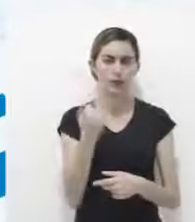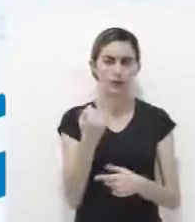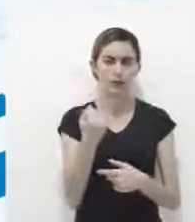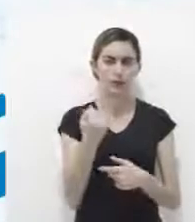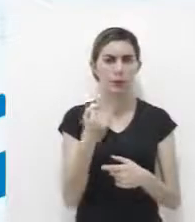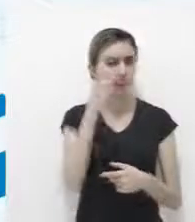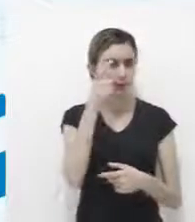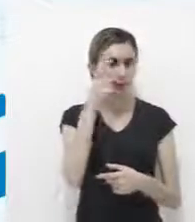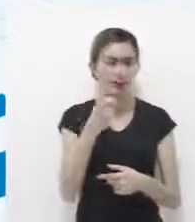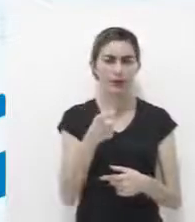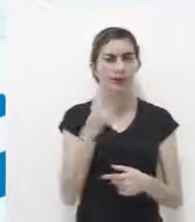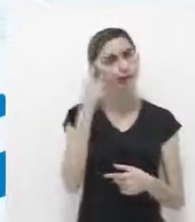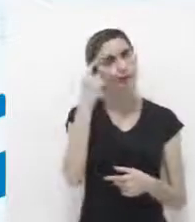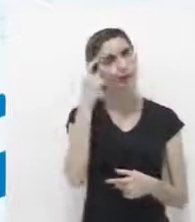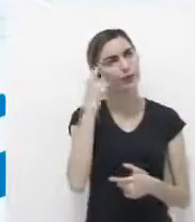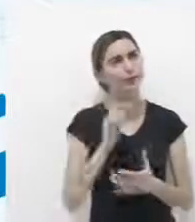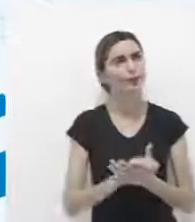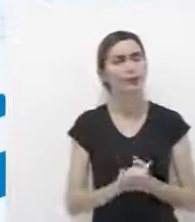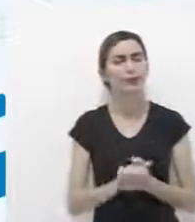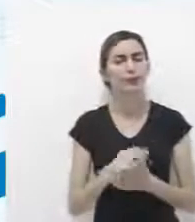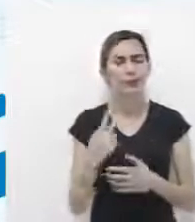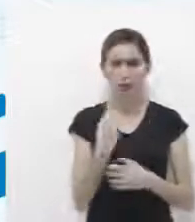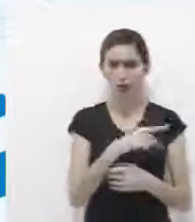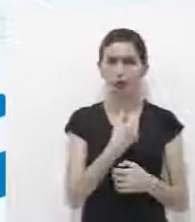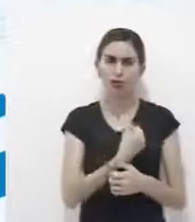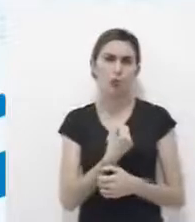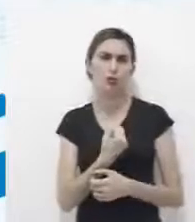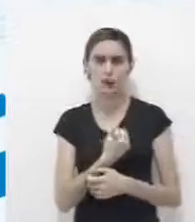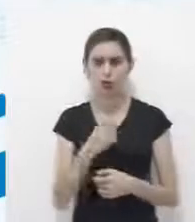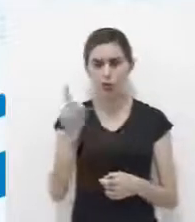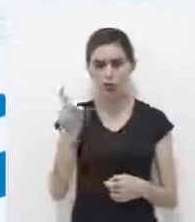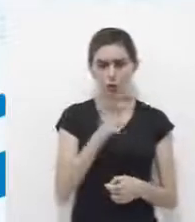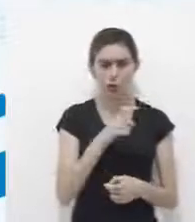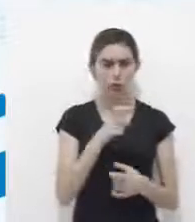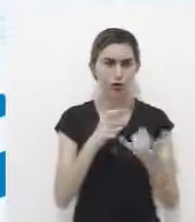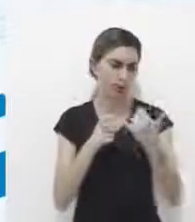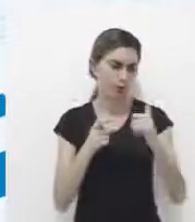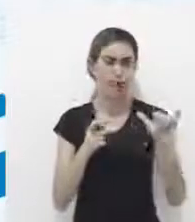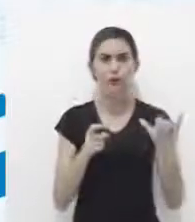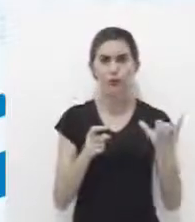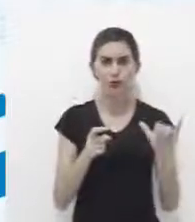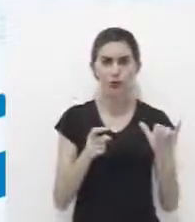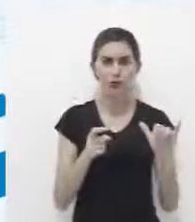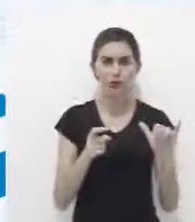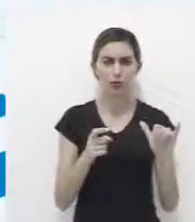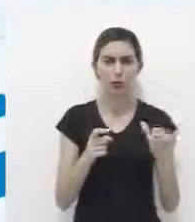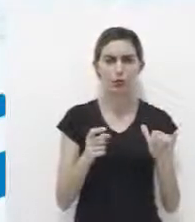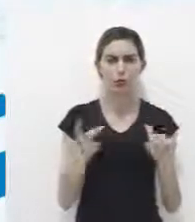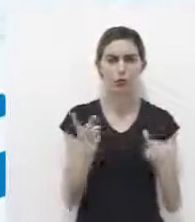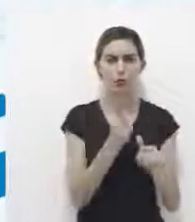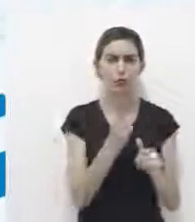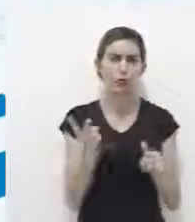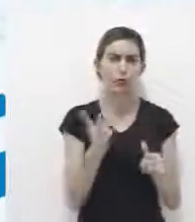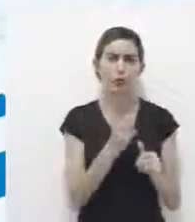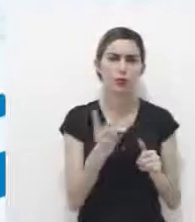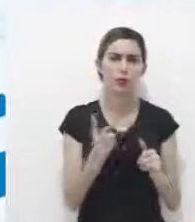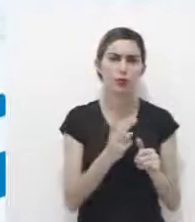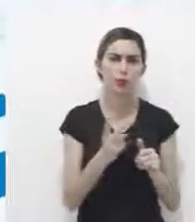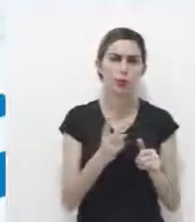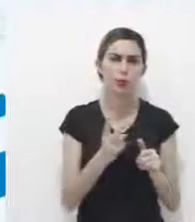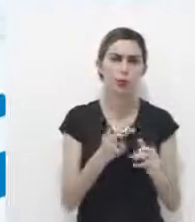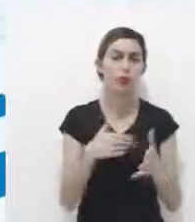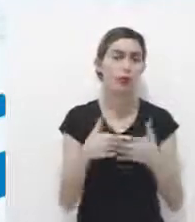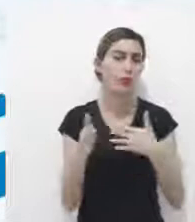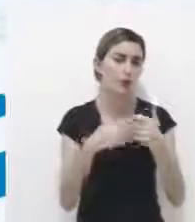importante aqui, é interessante a gente pensar que esse número x e y, sejam